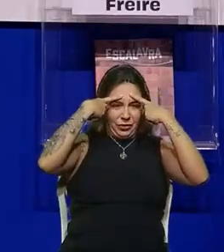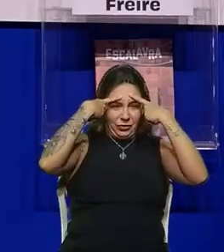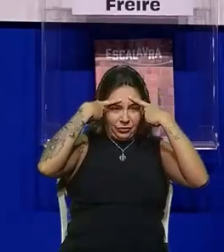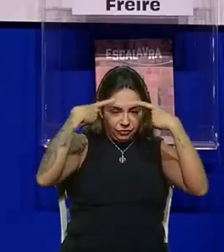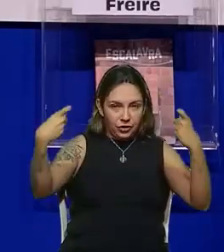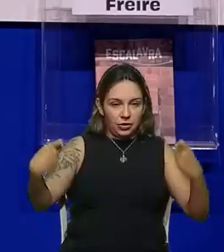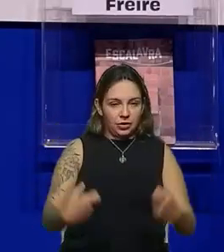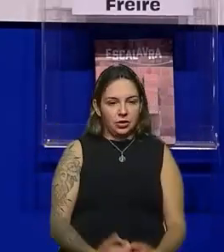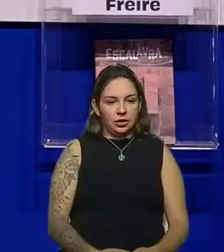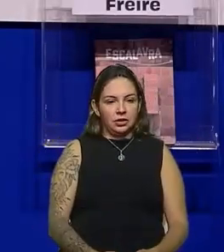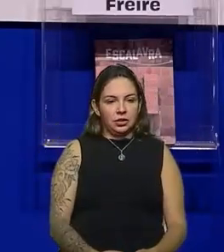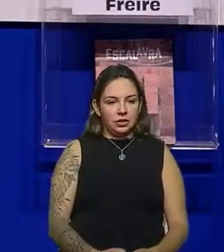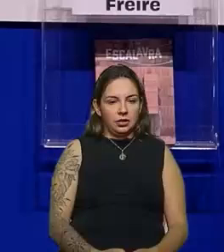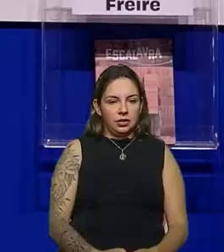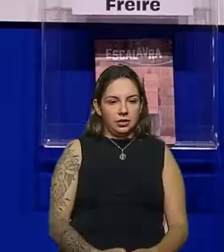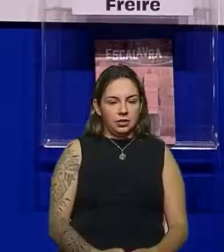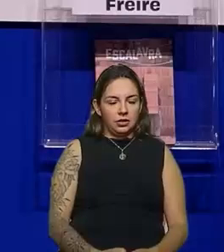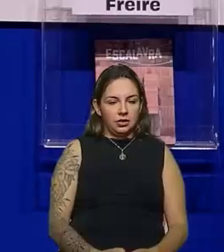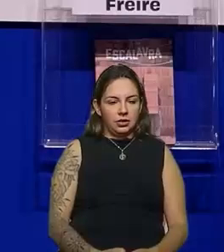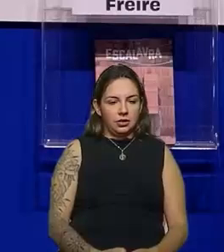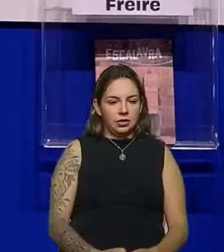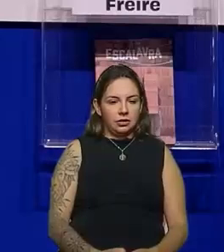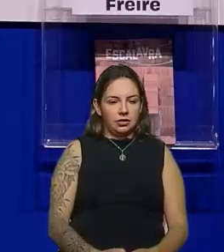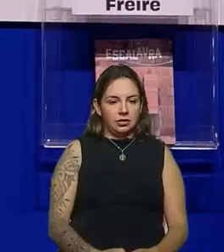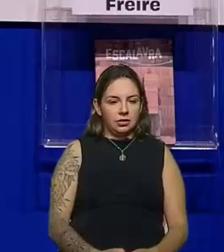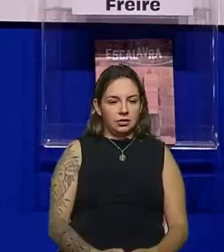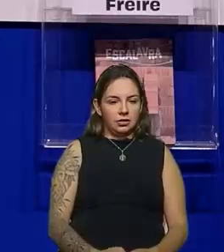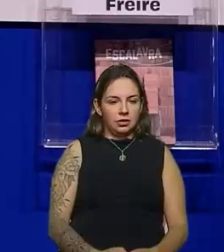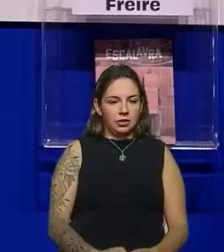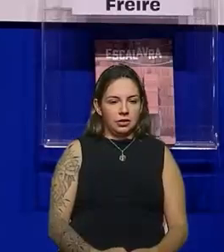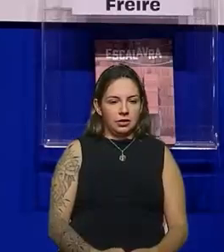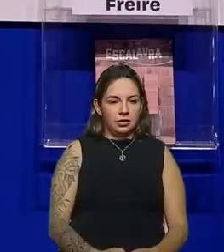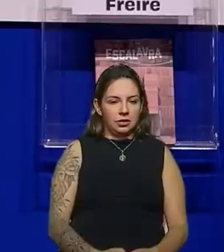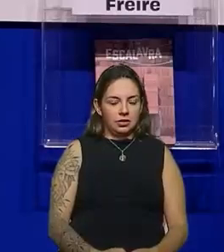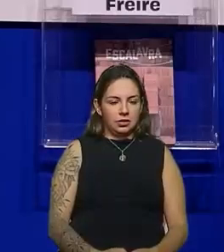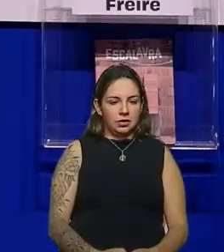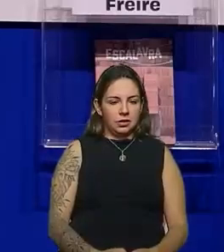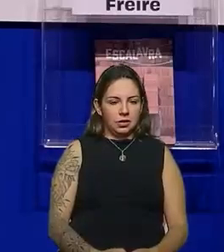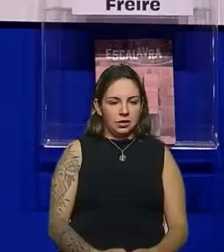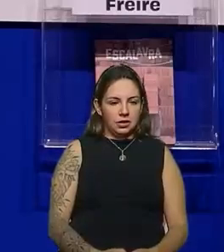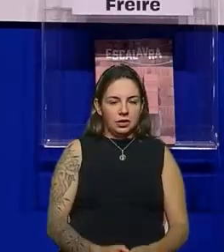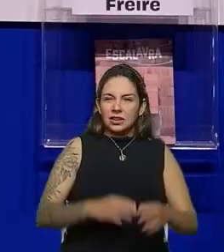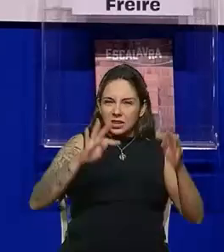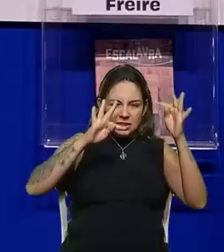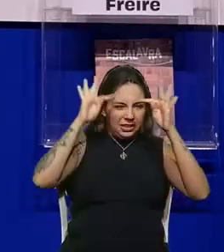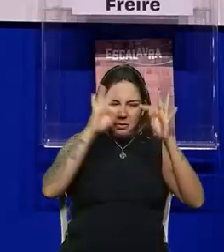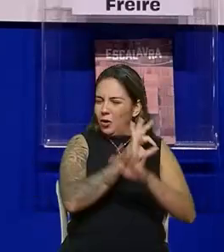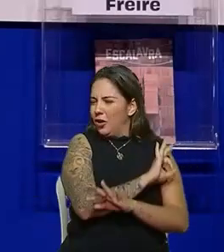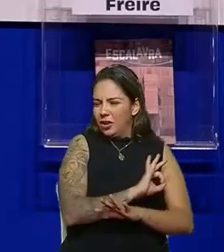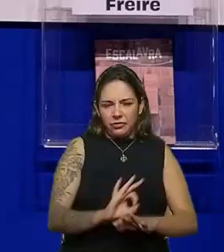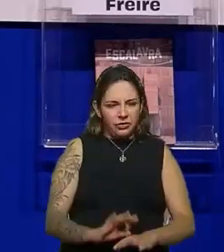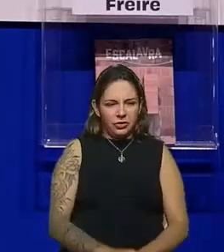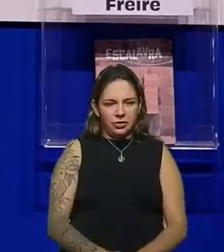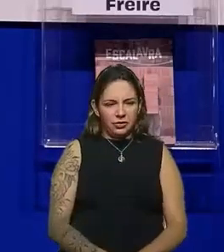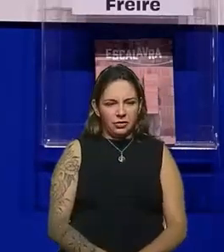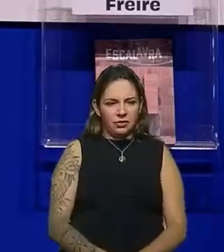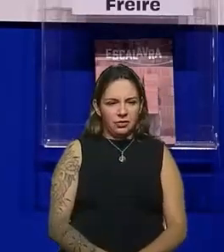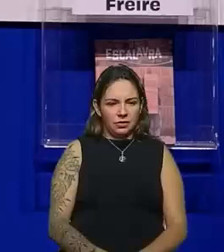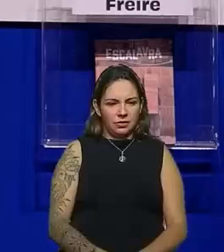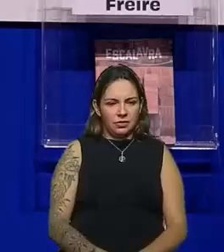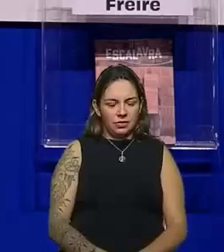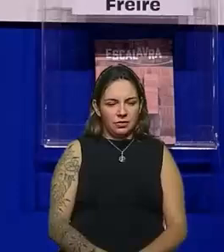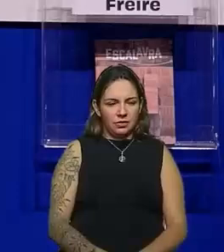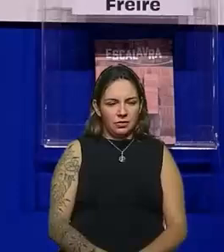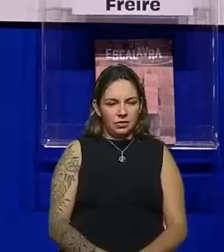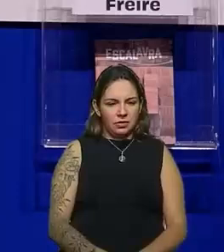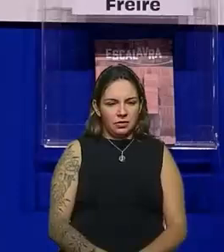violentíssimos, e ele diz no livro que aquele tratamento era um terror para ele. Ele disse: o